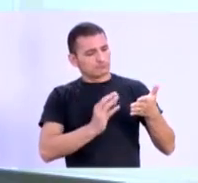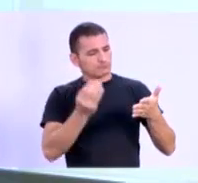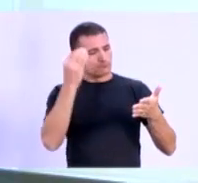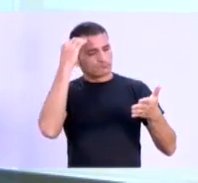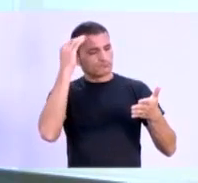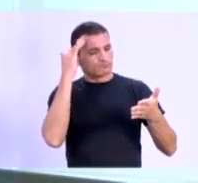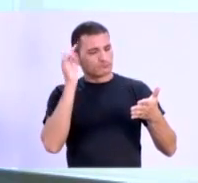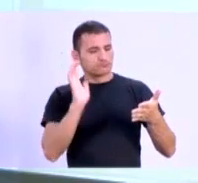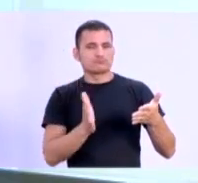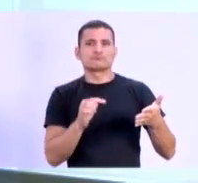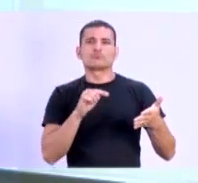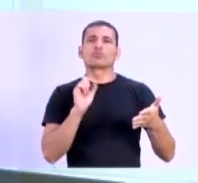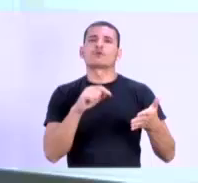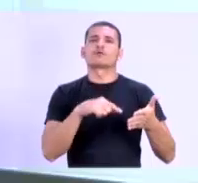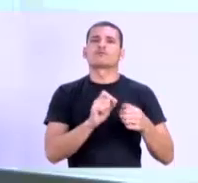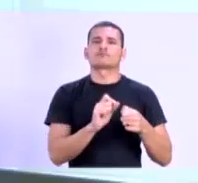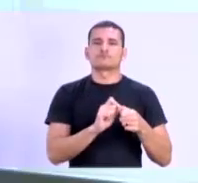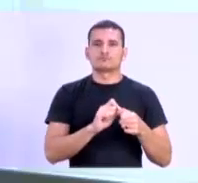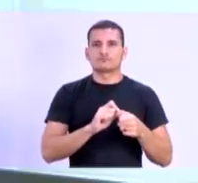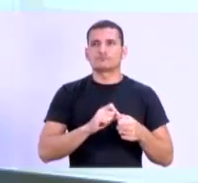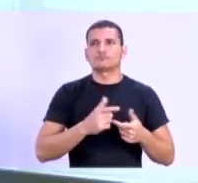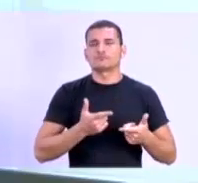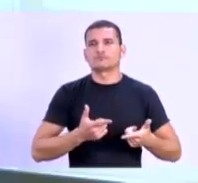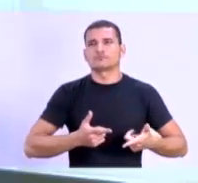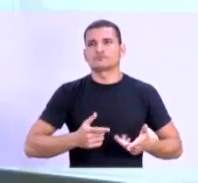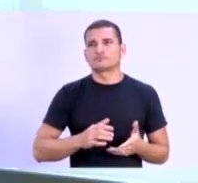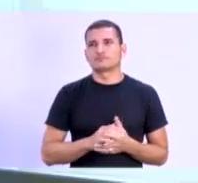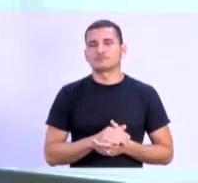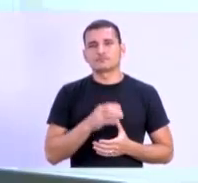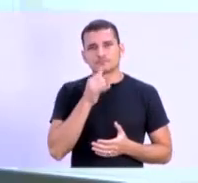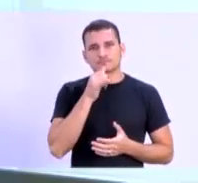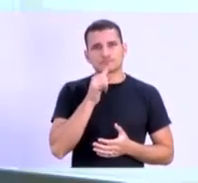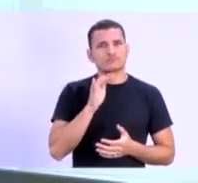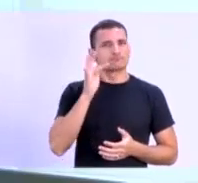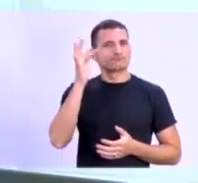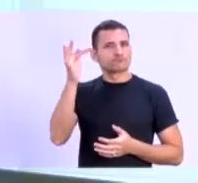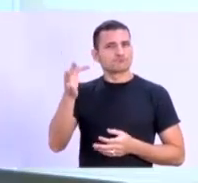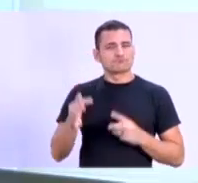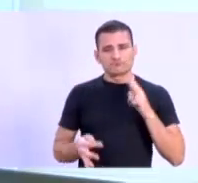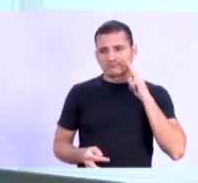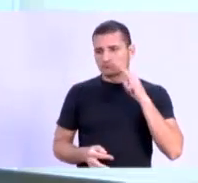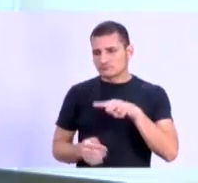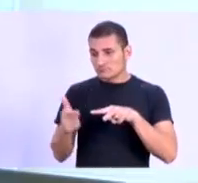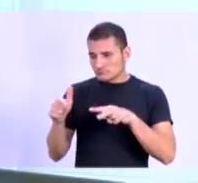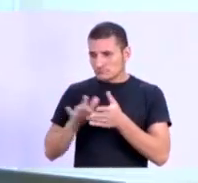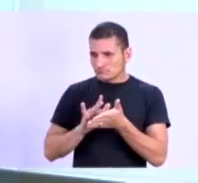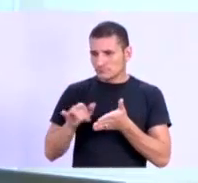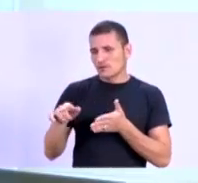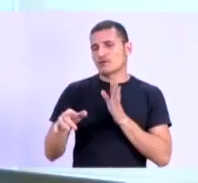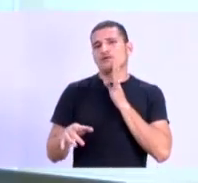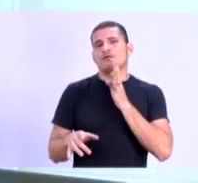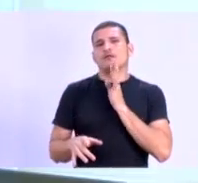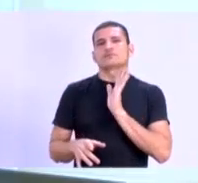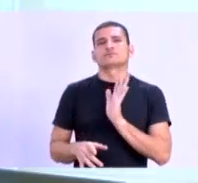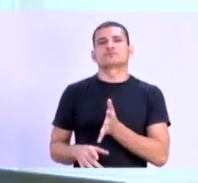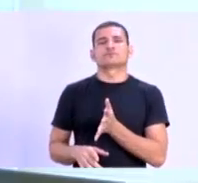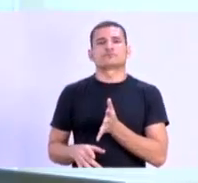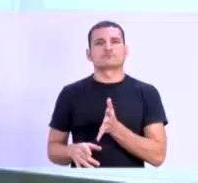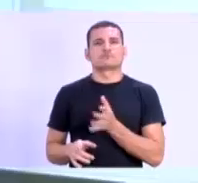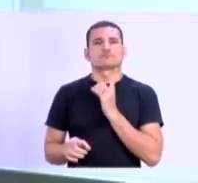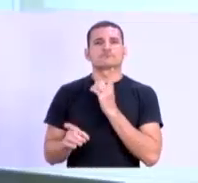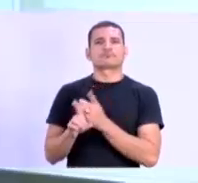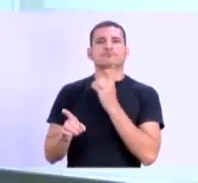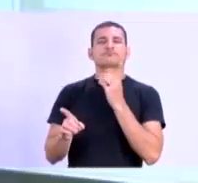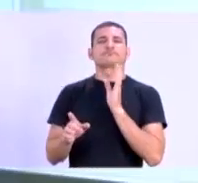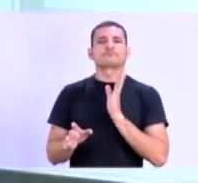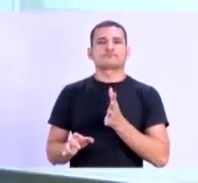ele faz. Em um determinado momento da minha vida, se eu visualizar esse smartphone, opa, eu já identifico ele